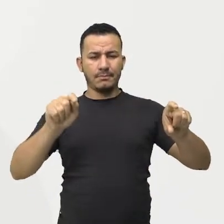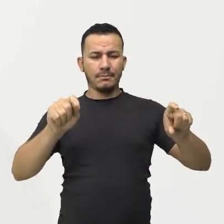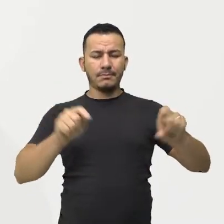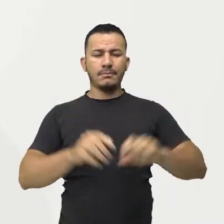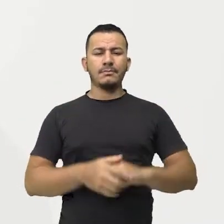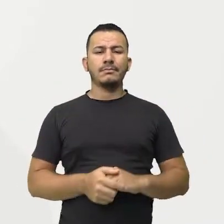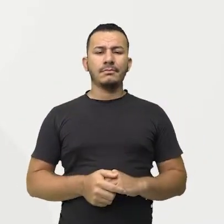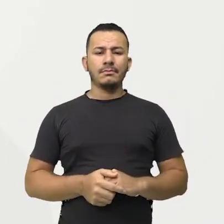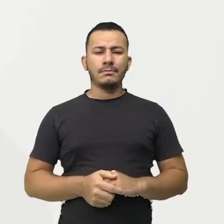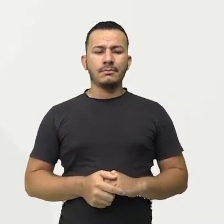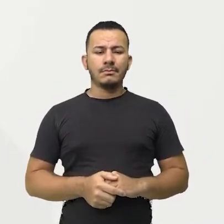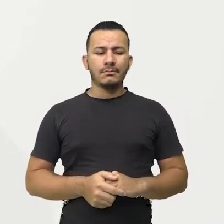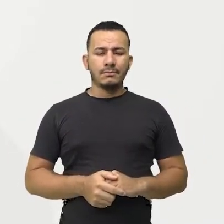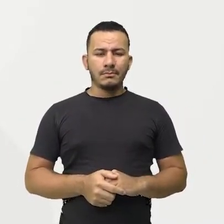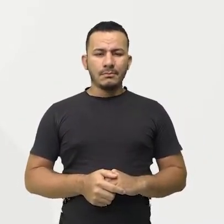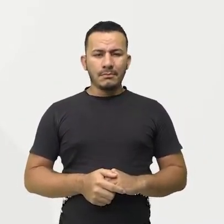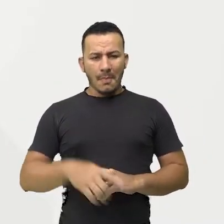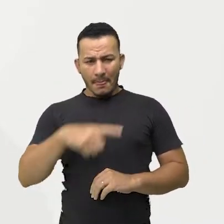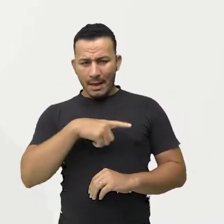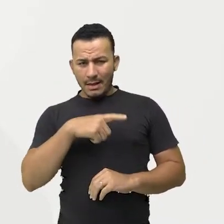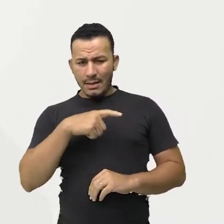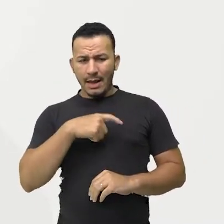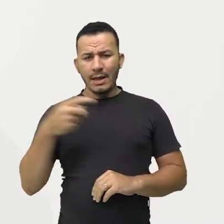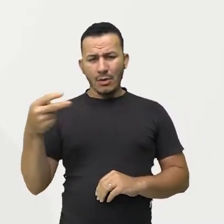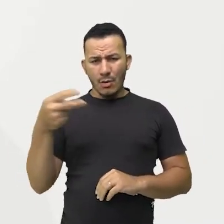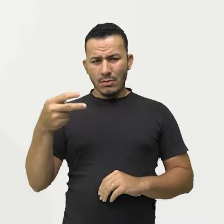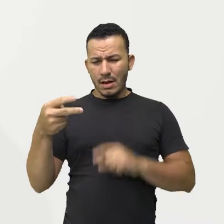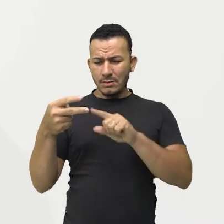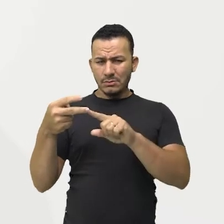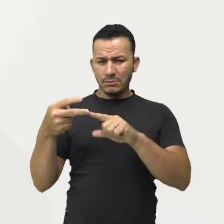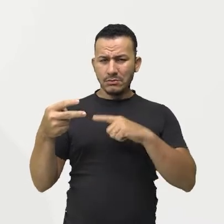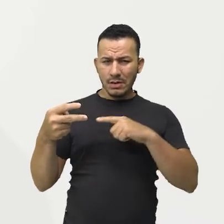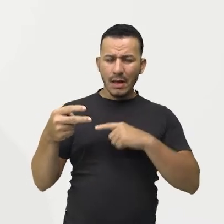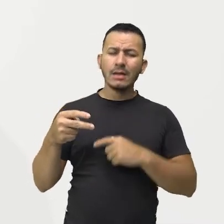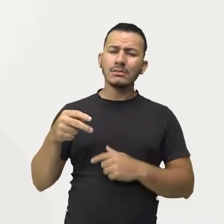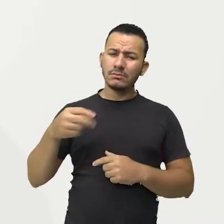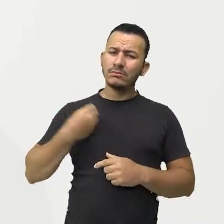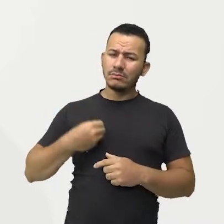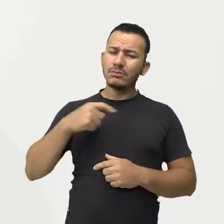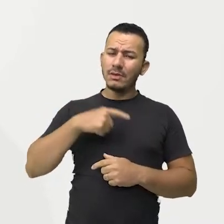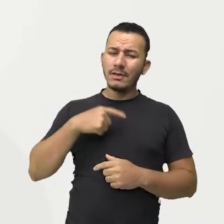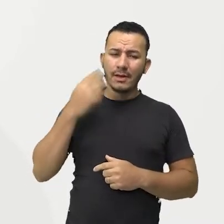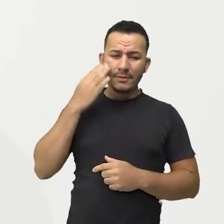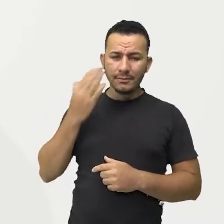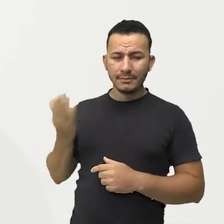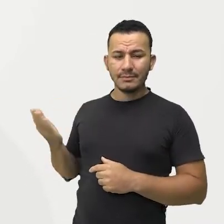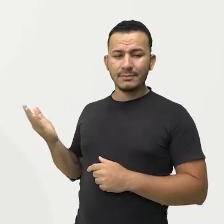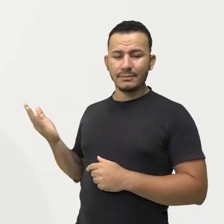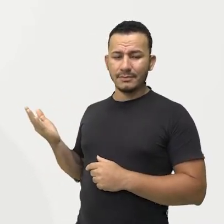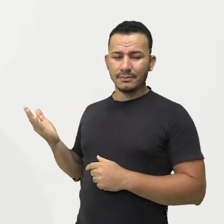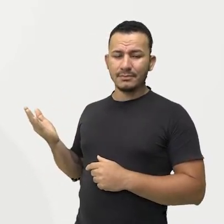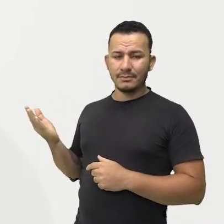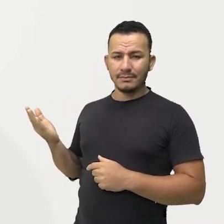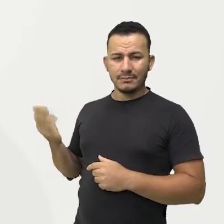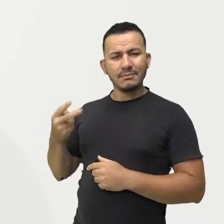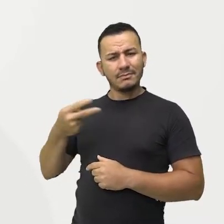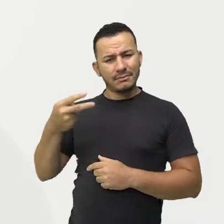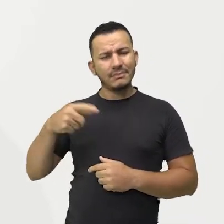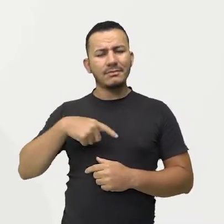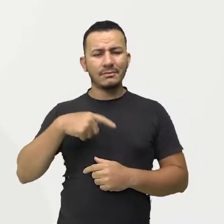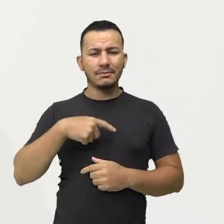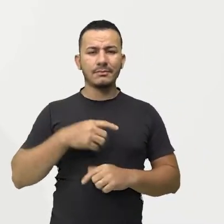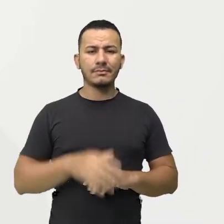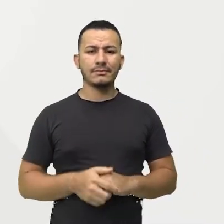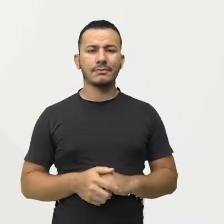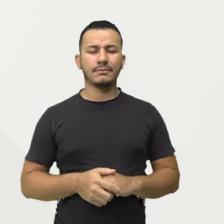professor aqui, ó. Possui sinal de igualdade? Sim, possui, ó. Tá aqui, né? Sinal de igualdade,